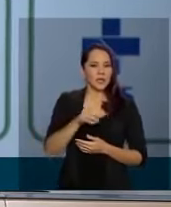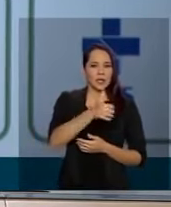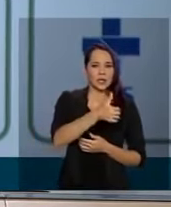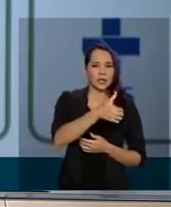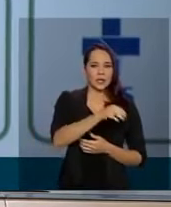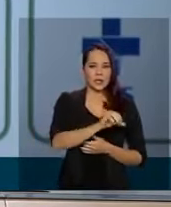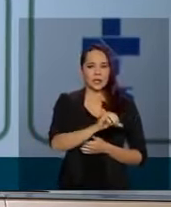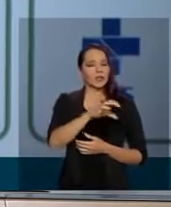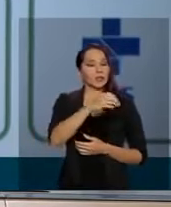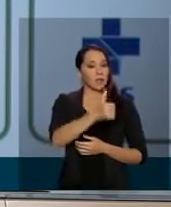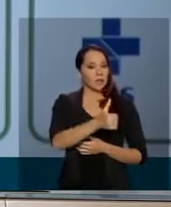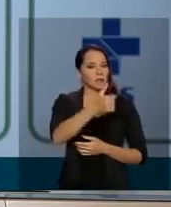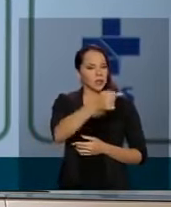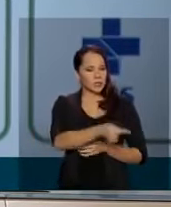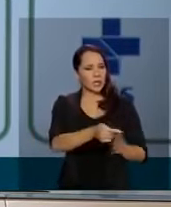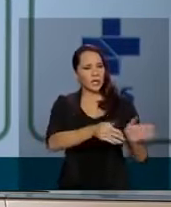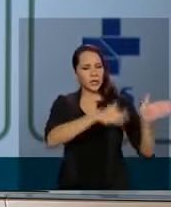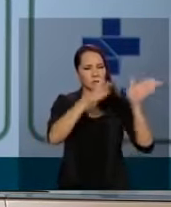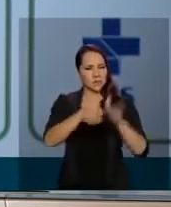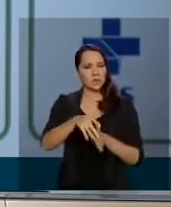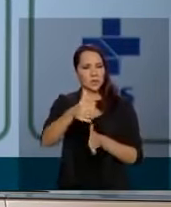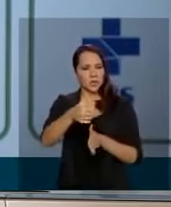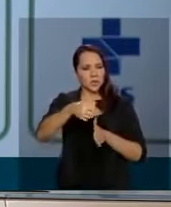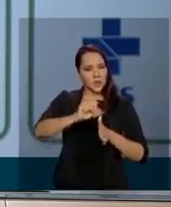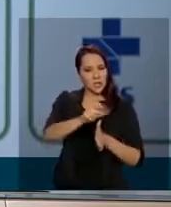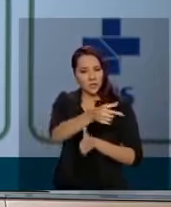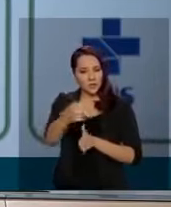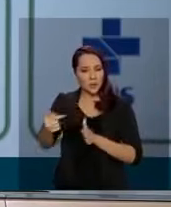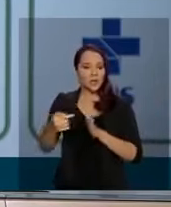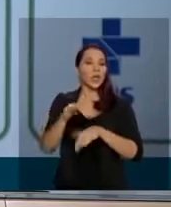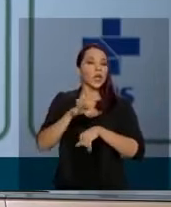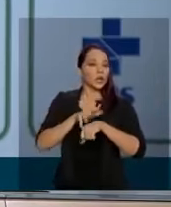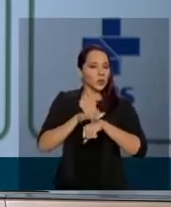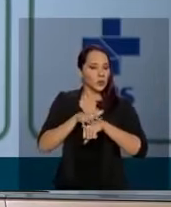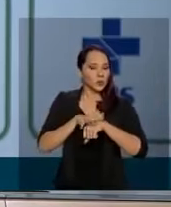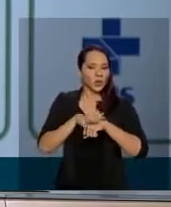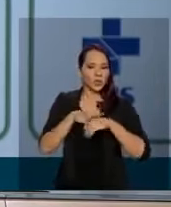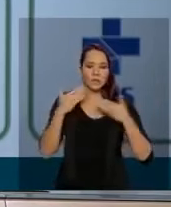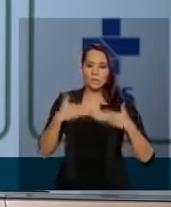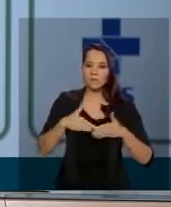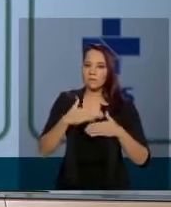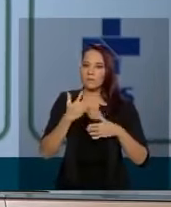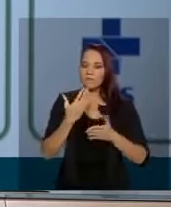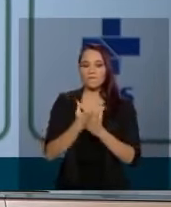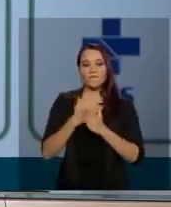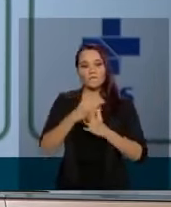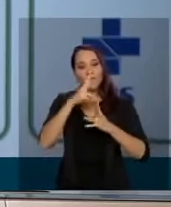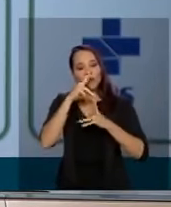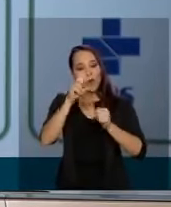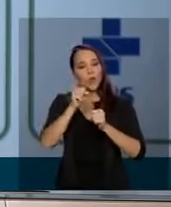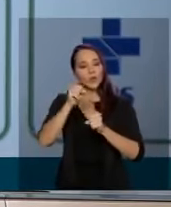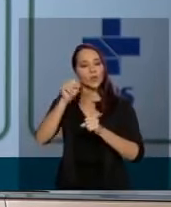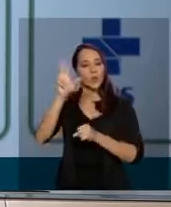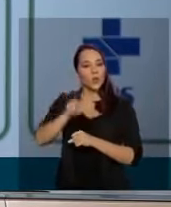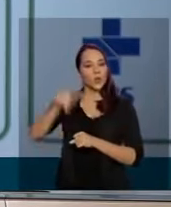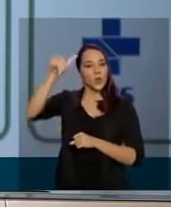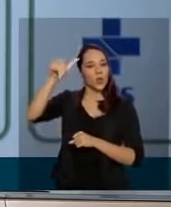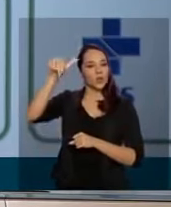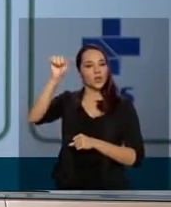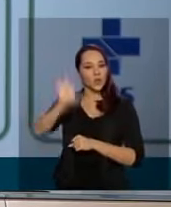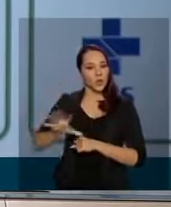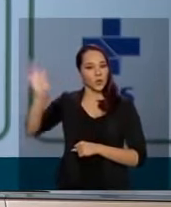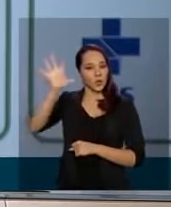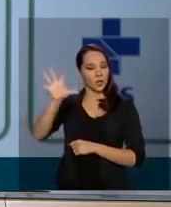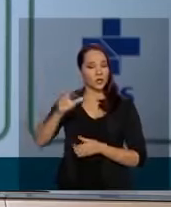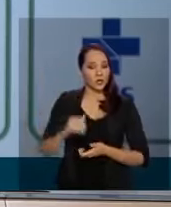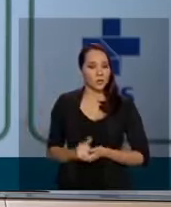17ª, 18ª, 19ª semana, a doença estava com um comportamento muito mais agressivo na região norte e nordeste,